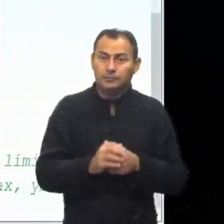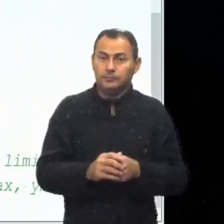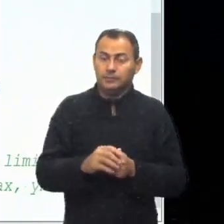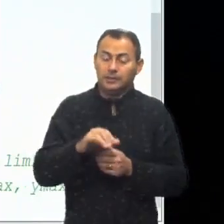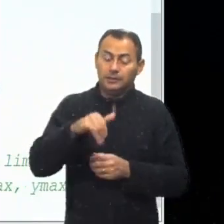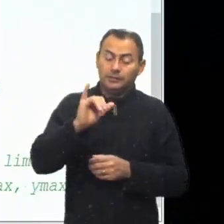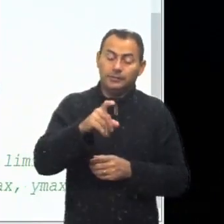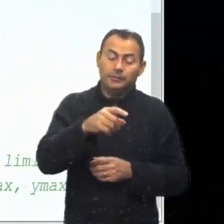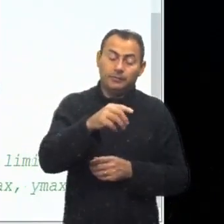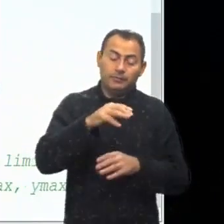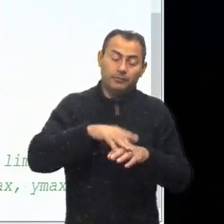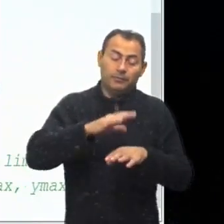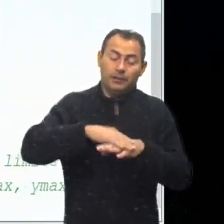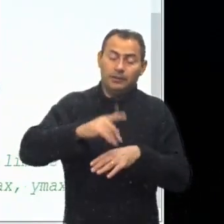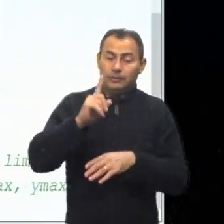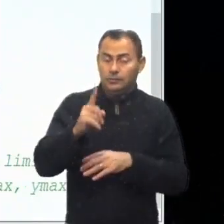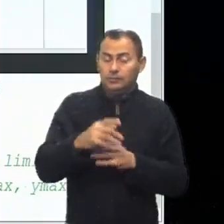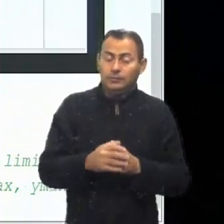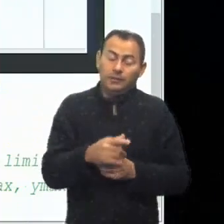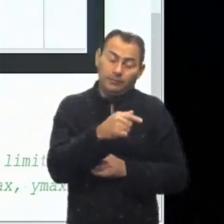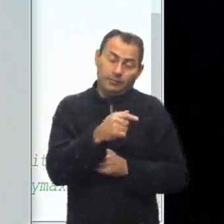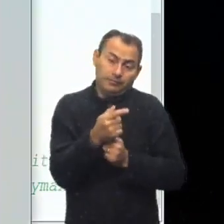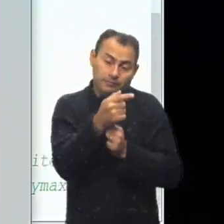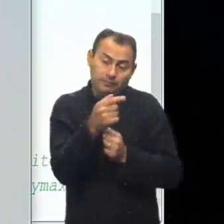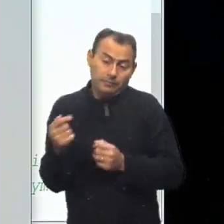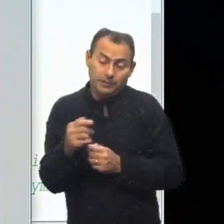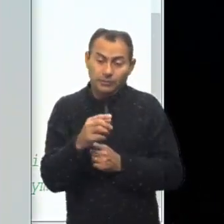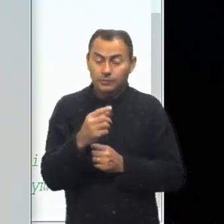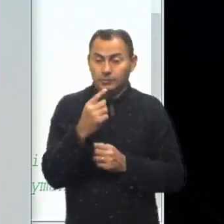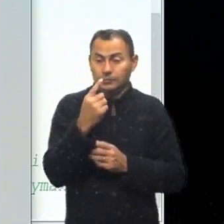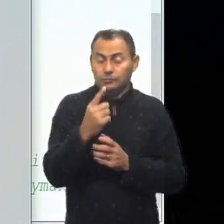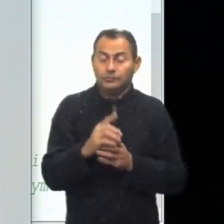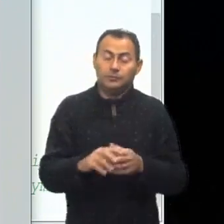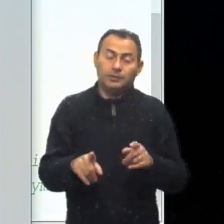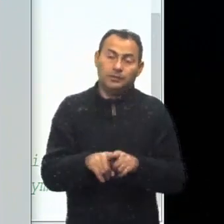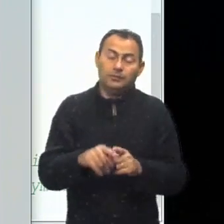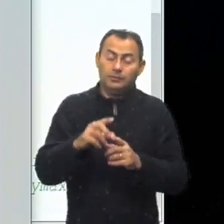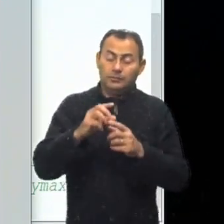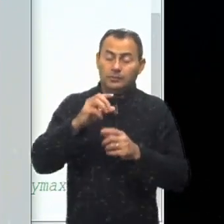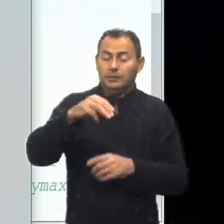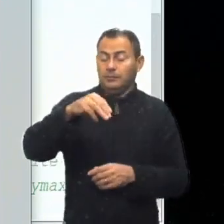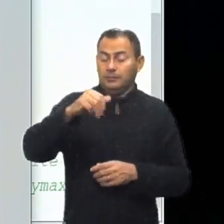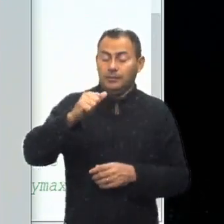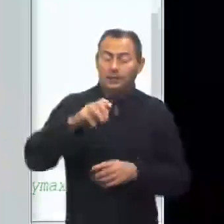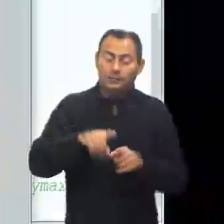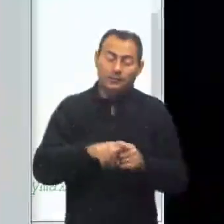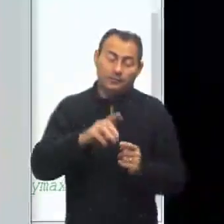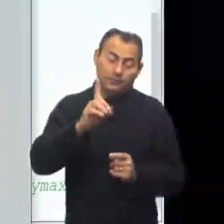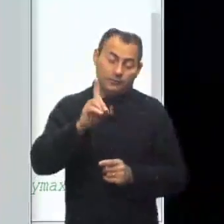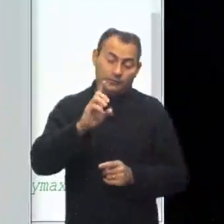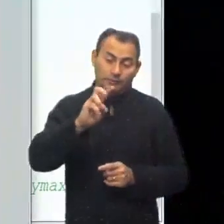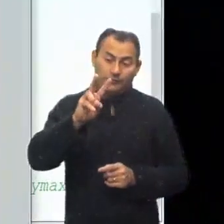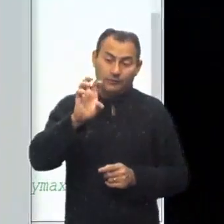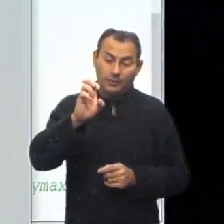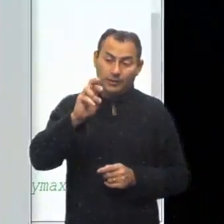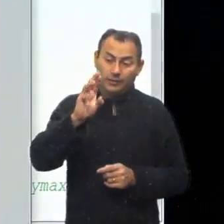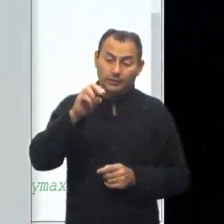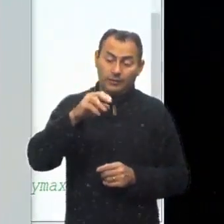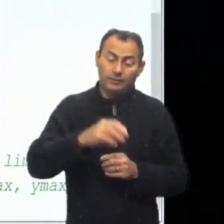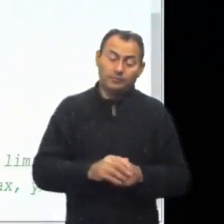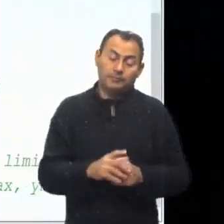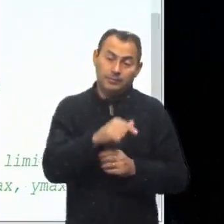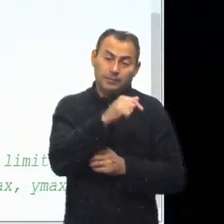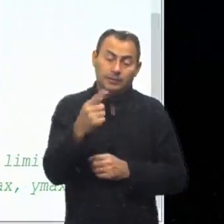menos 1 até y igual a 1. Então, olhando no gráfico, ele está indo de 0 a 0,3 e de menos 1 a